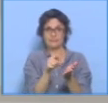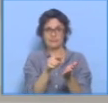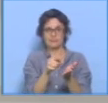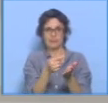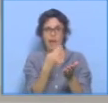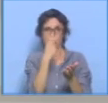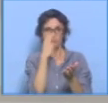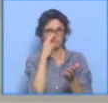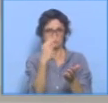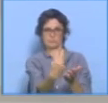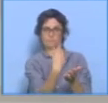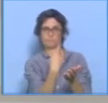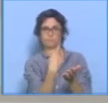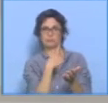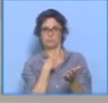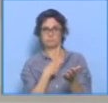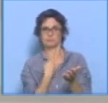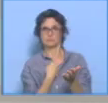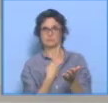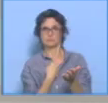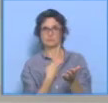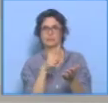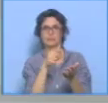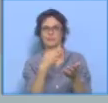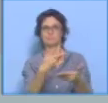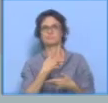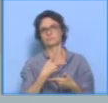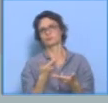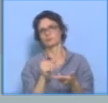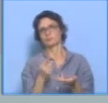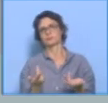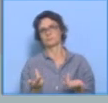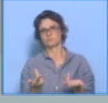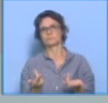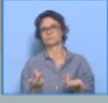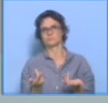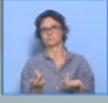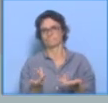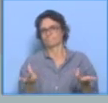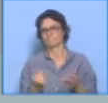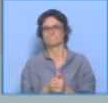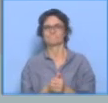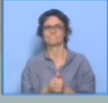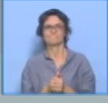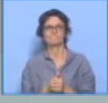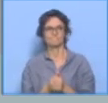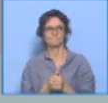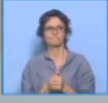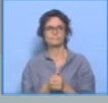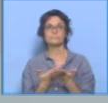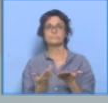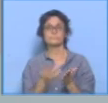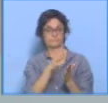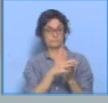todo aquele que precisa de mim interpela-me. E eu não posso ficar impávido e passivo. Lemos